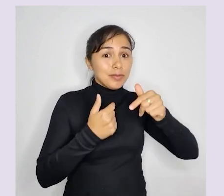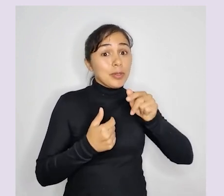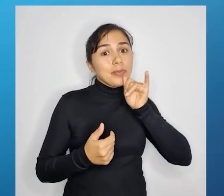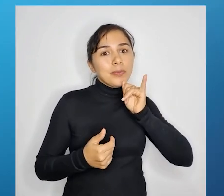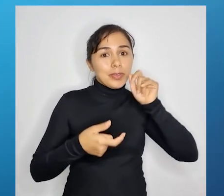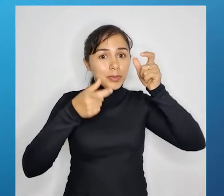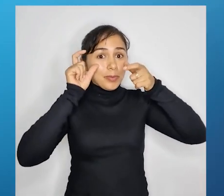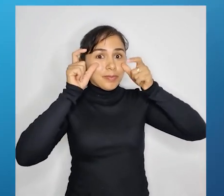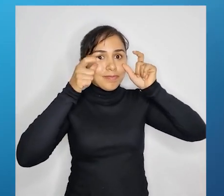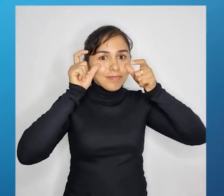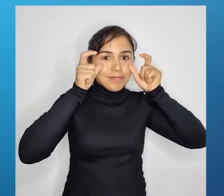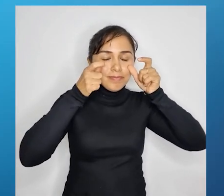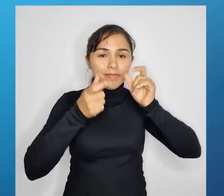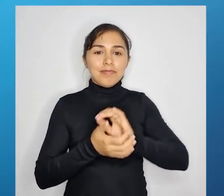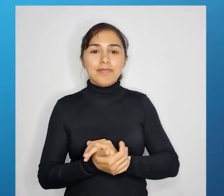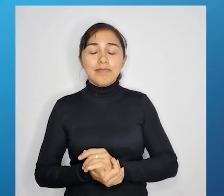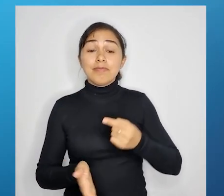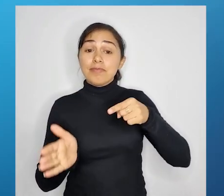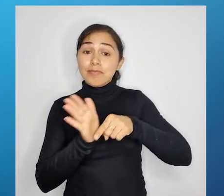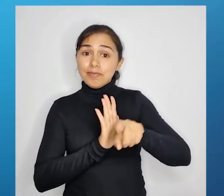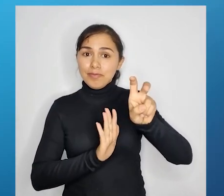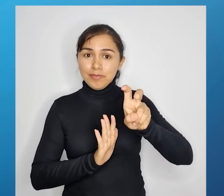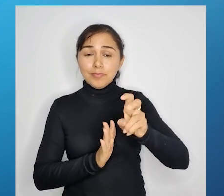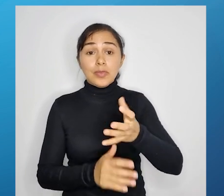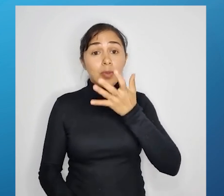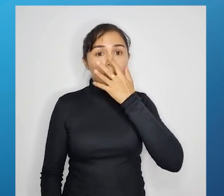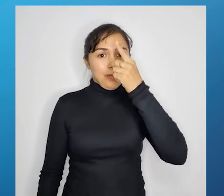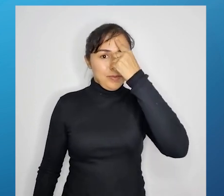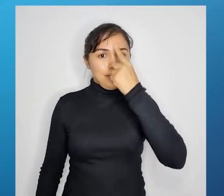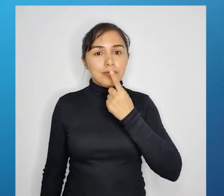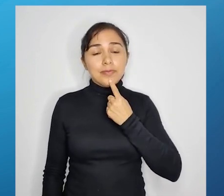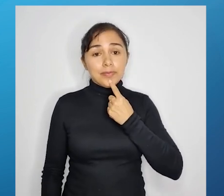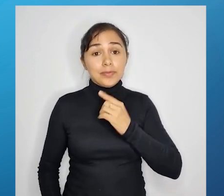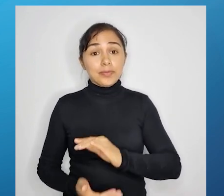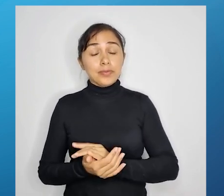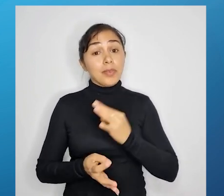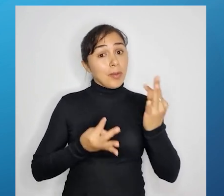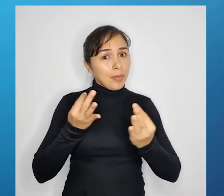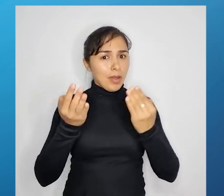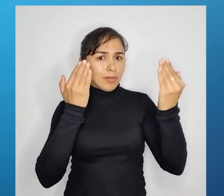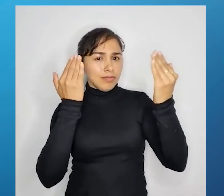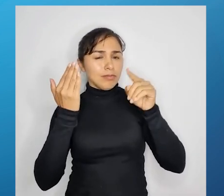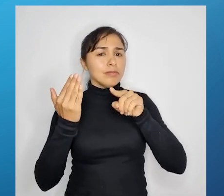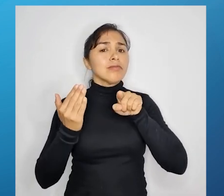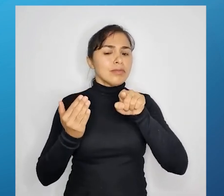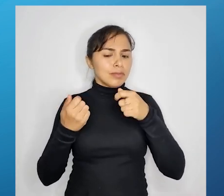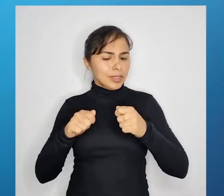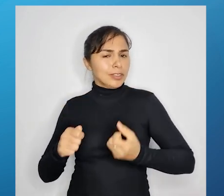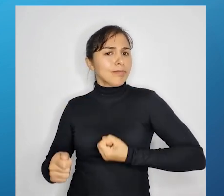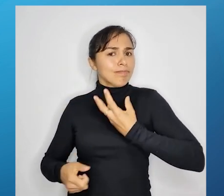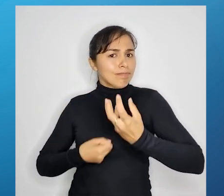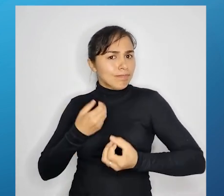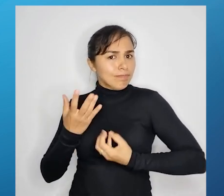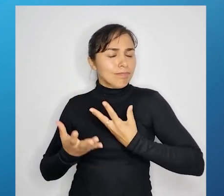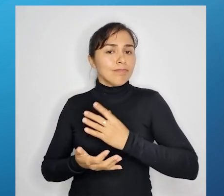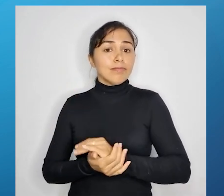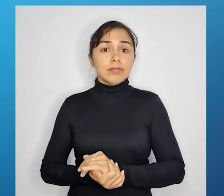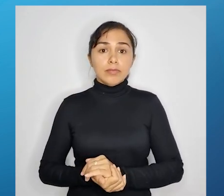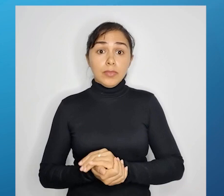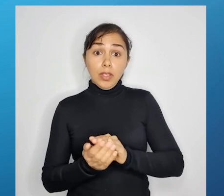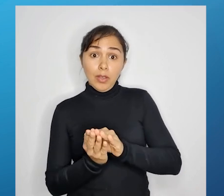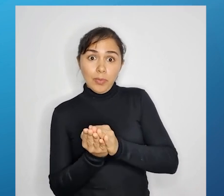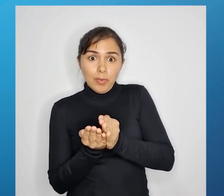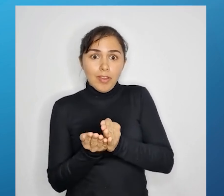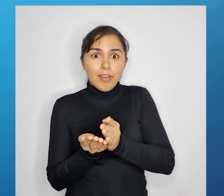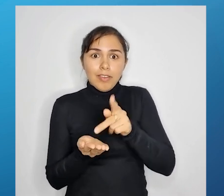camaleão. 5. Observe a imagem. Para a terapia funcionar, você precisa se abrir. Tenho